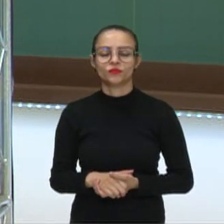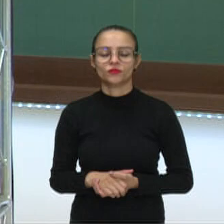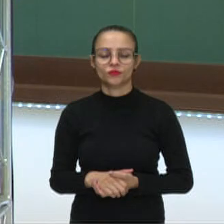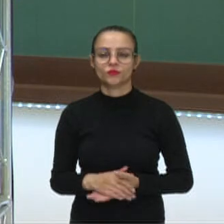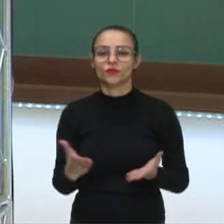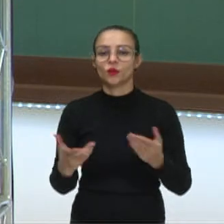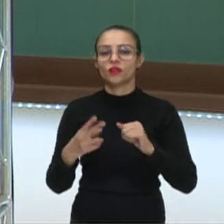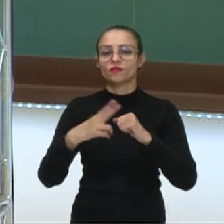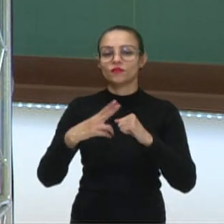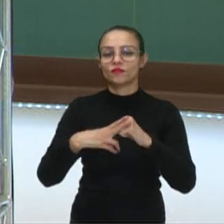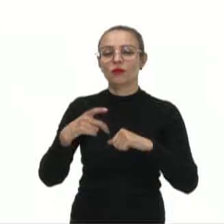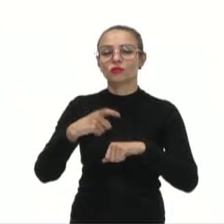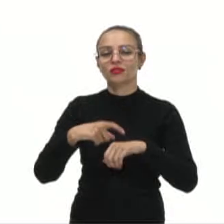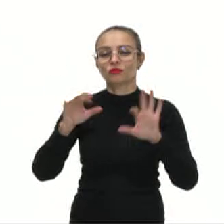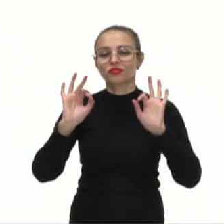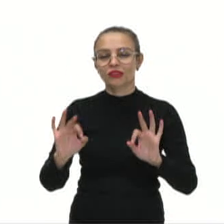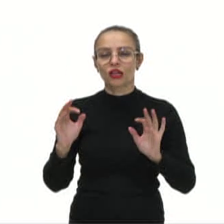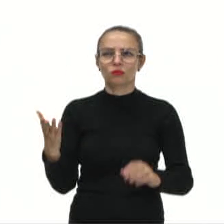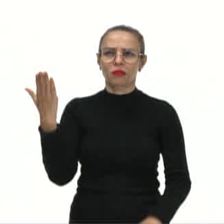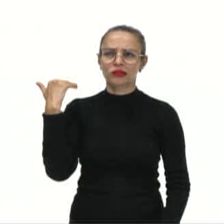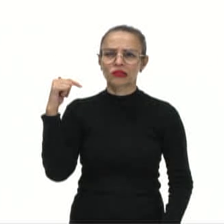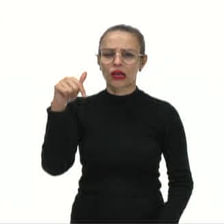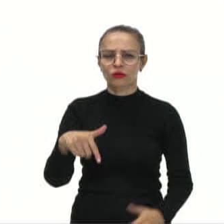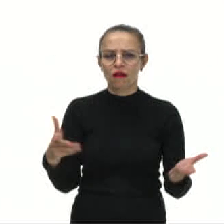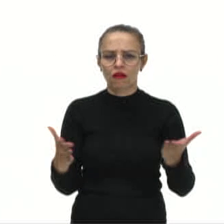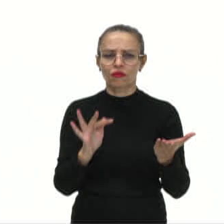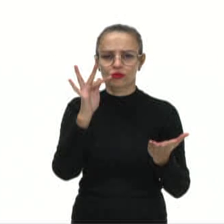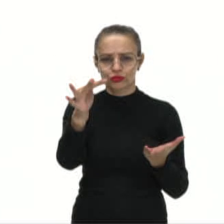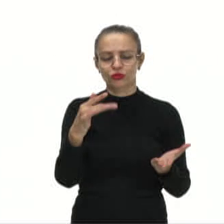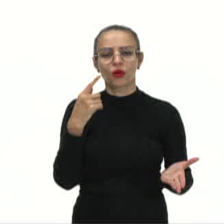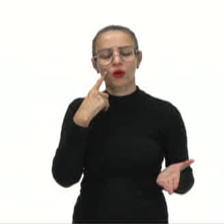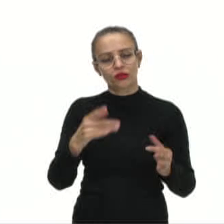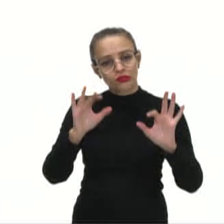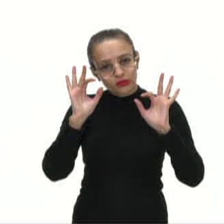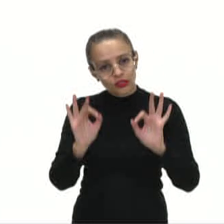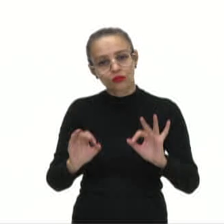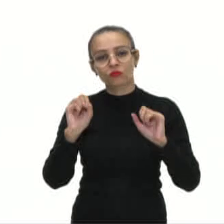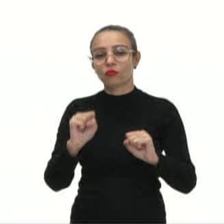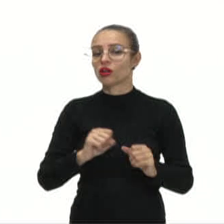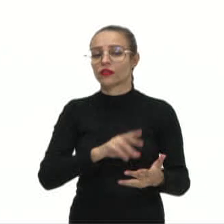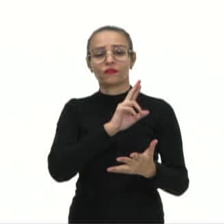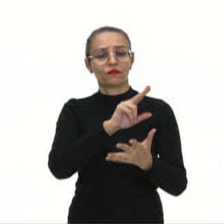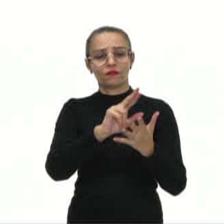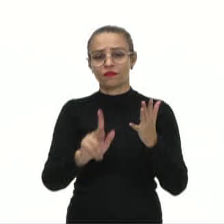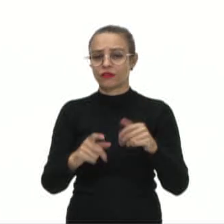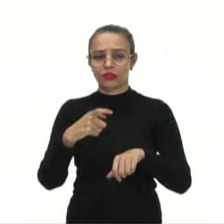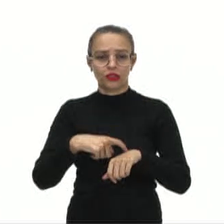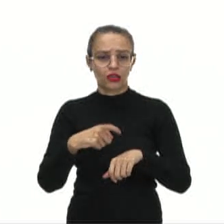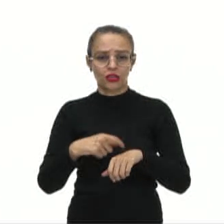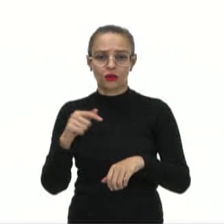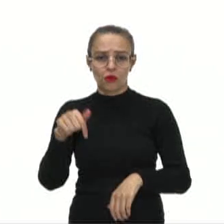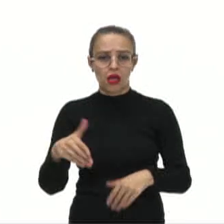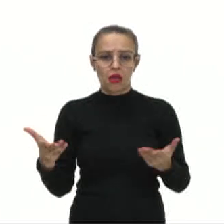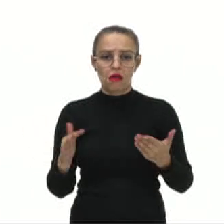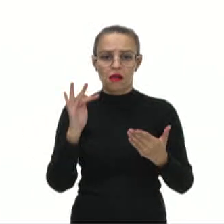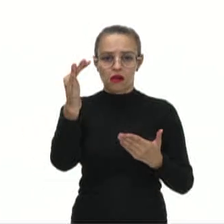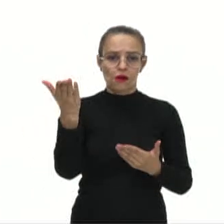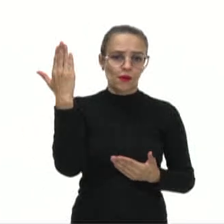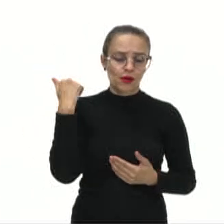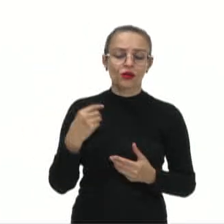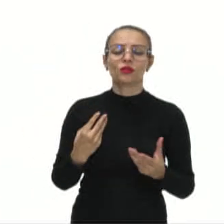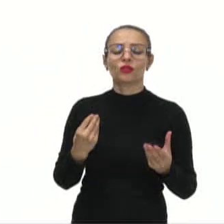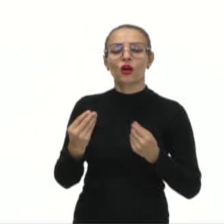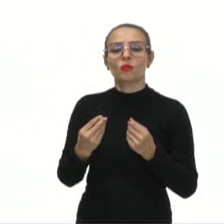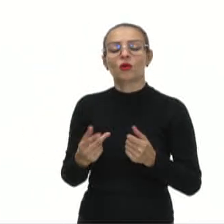Tempo verbal indica o momento exato da ação verbal, e esse momento pode ocorrer em diversos tempos, como algo que está